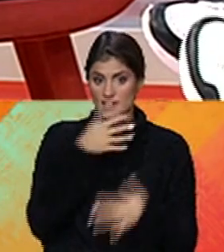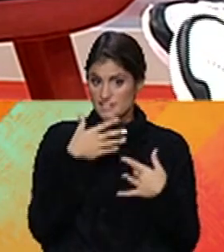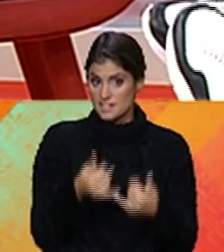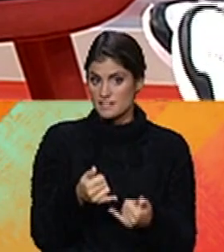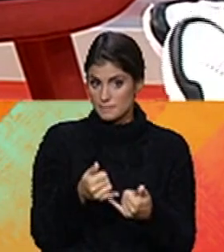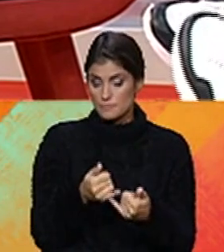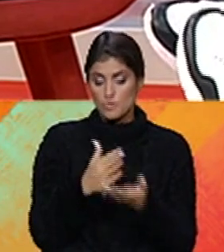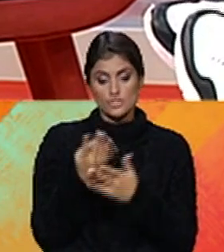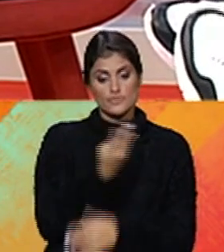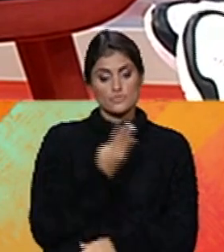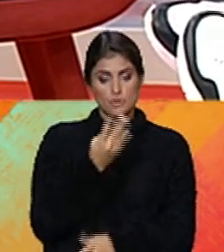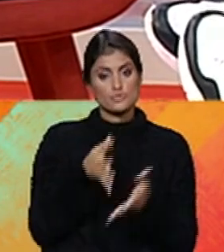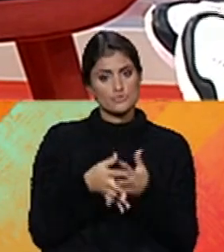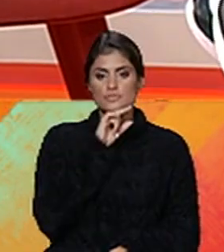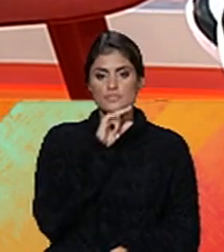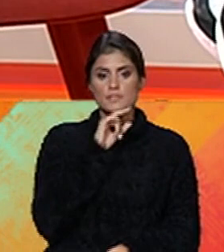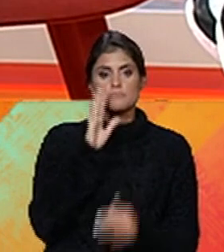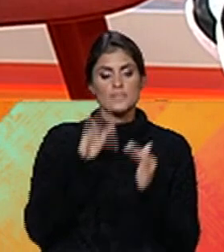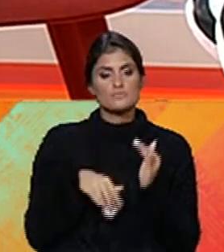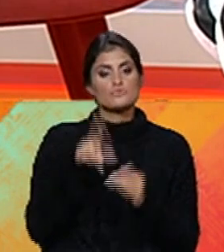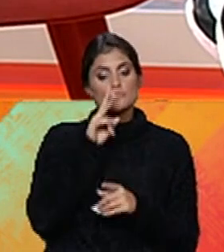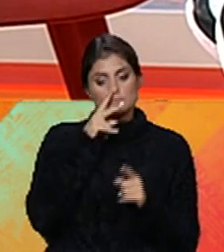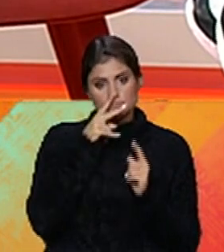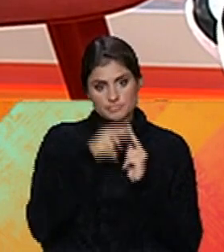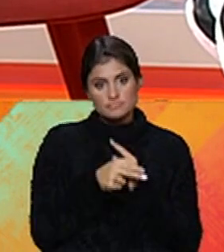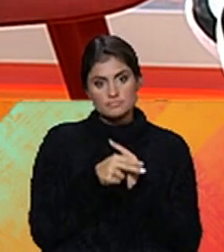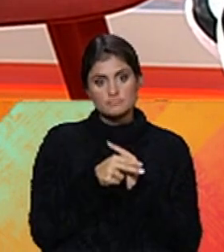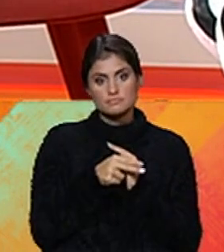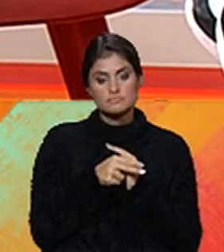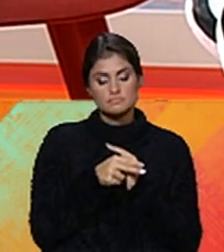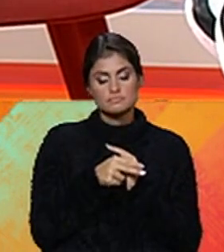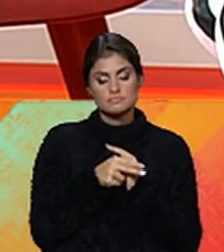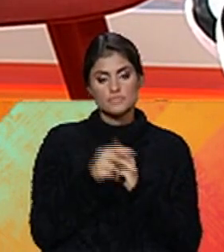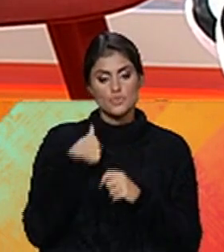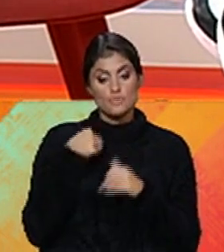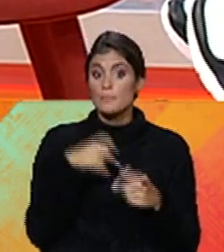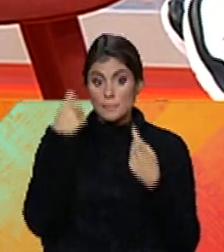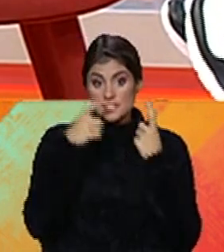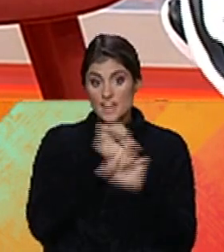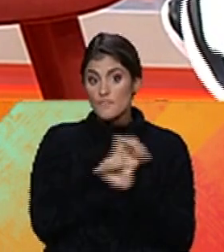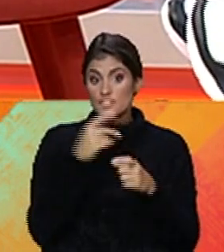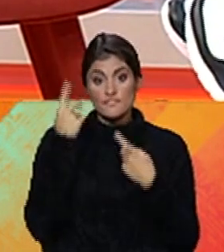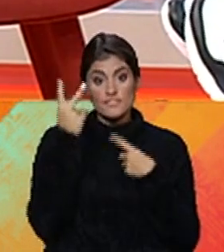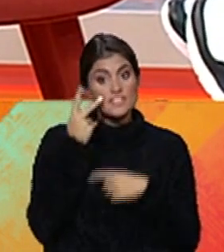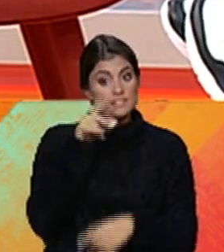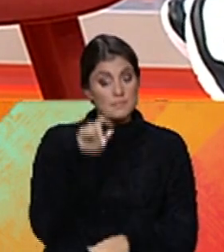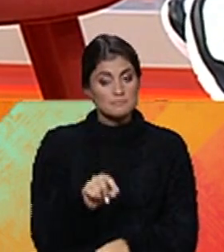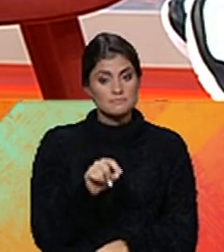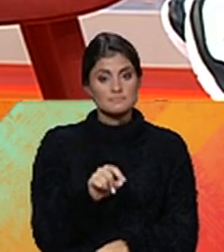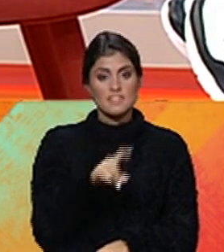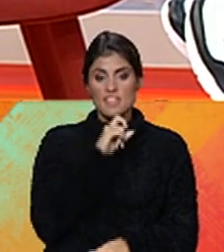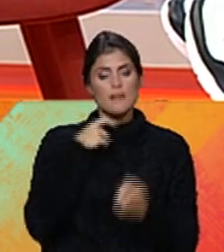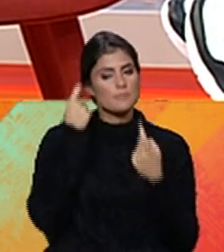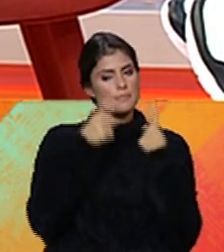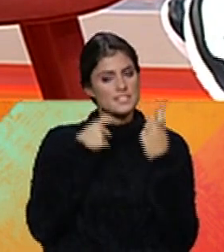Não, sim, sim, esta estrutura vai ser a mesma. Menos confinados, não é? Sim. Eu tenho muito receio, acho que é isso que se coloca. Claro. Deu para fazer